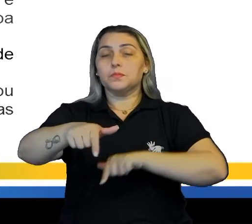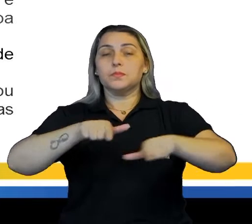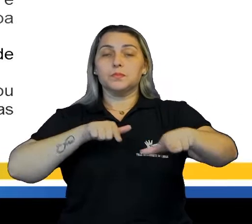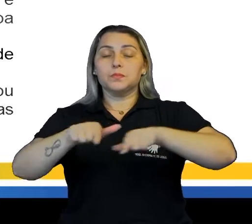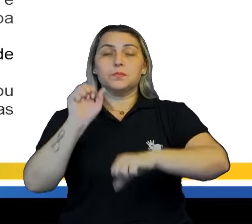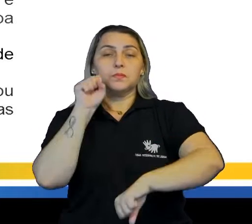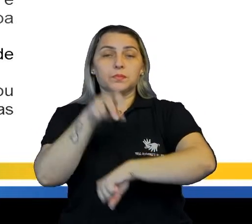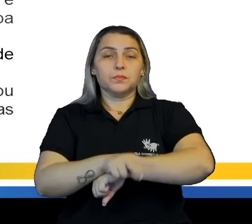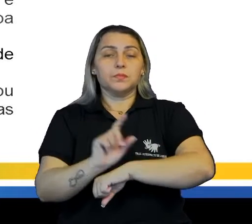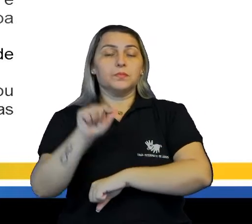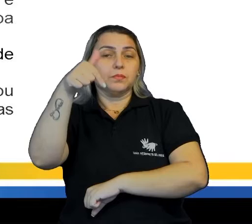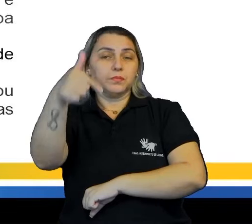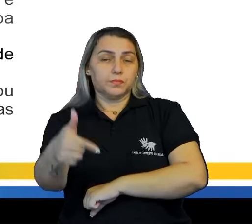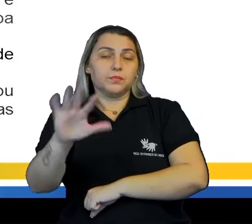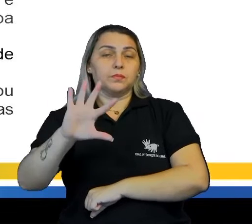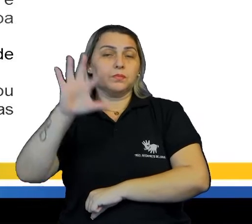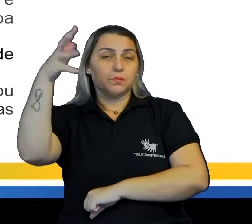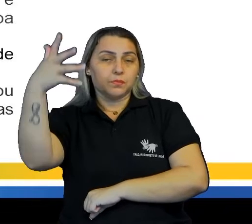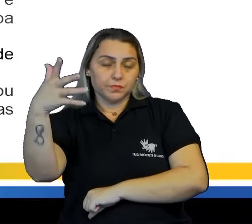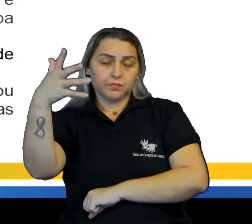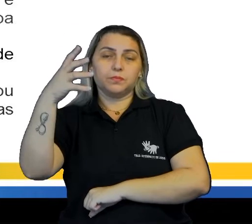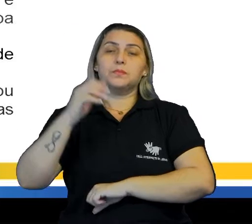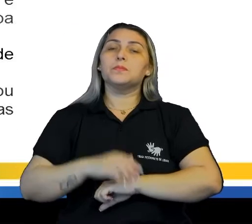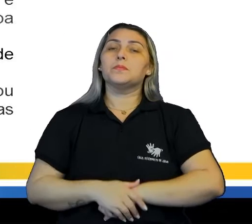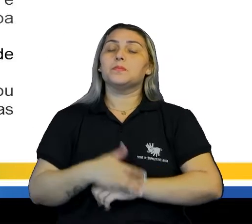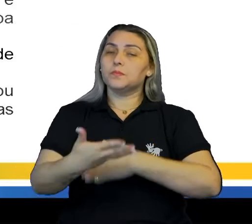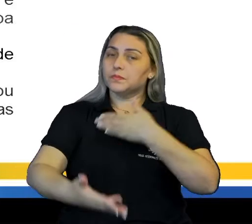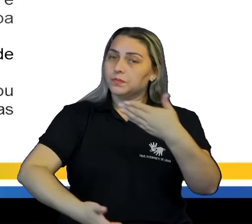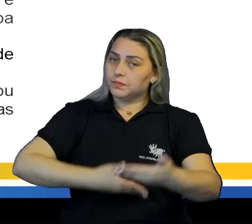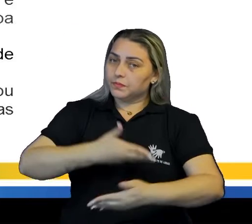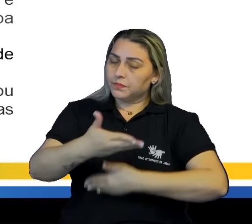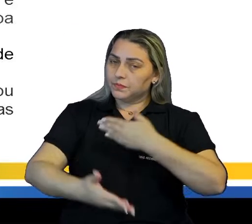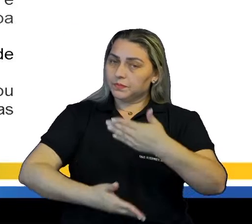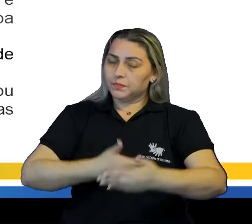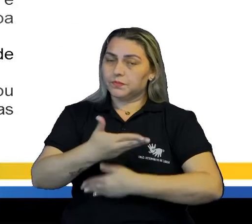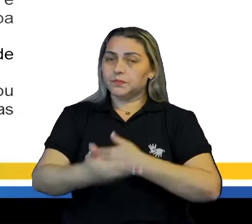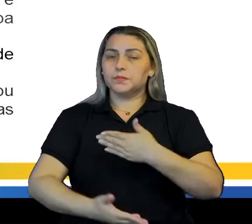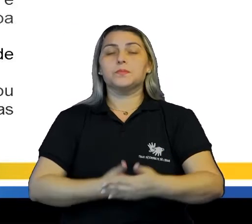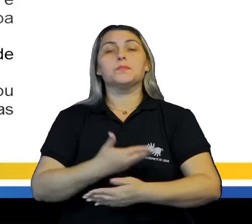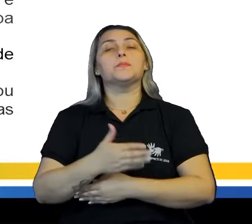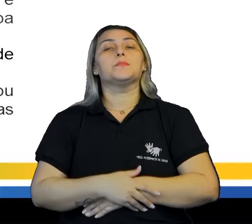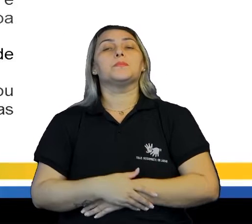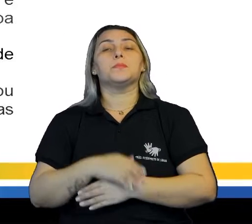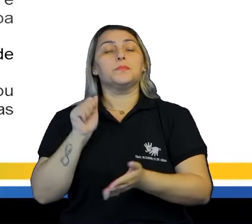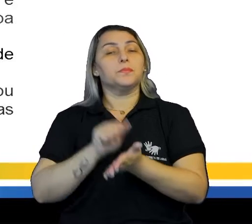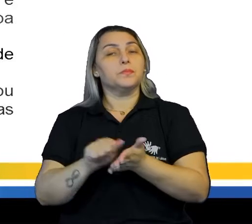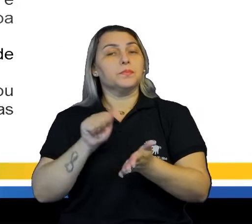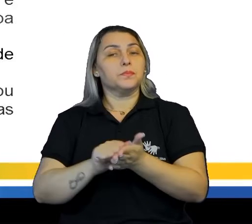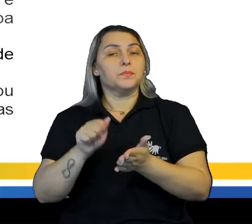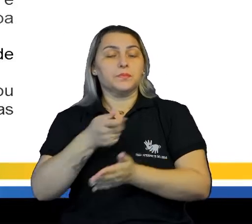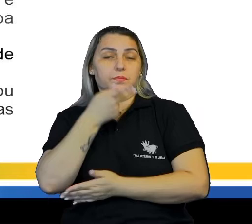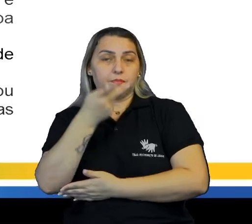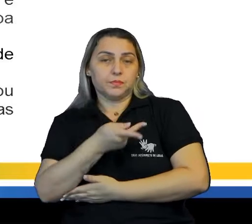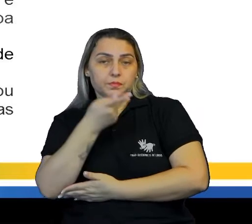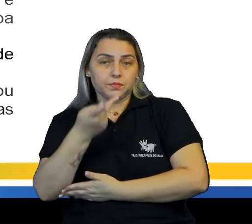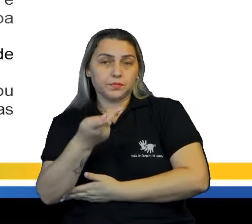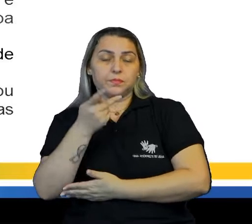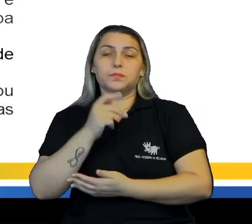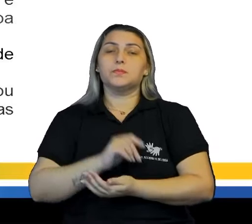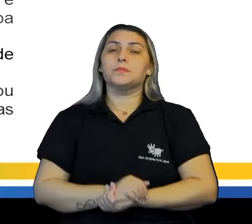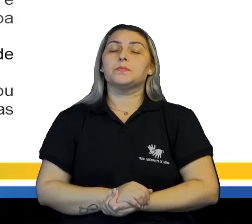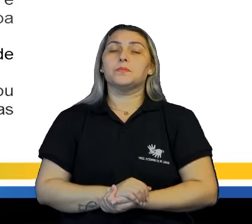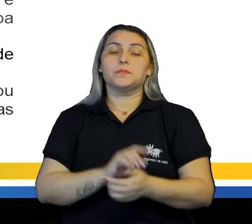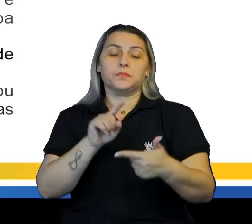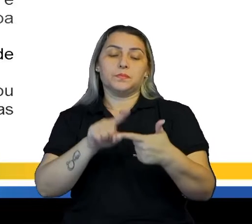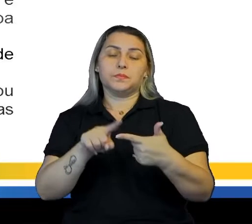emprego, entre outras situações que relacionem as formalidades da escrita e da fala.